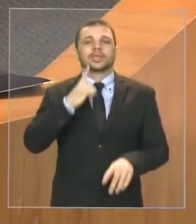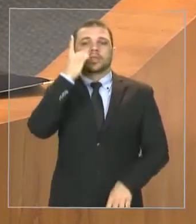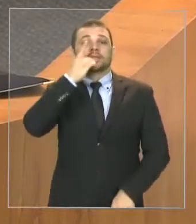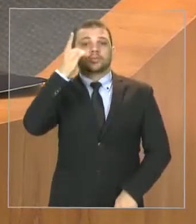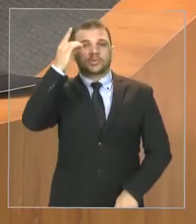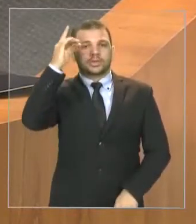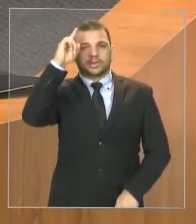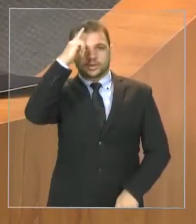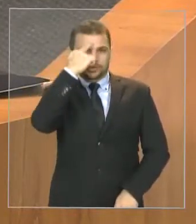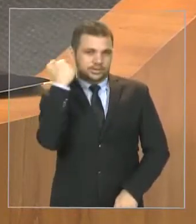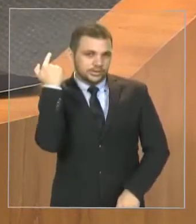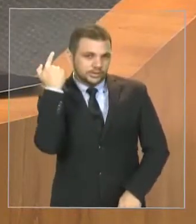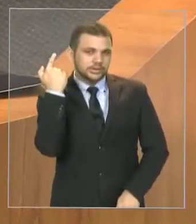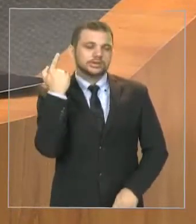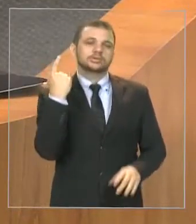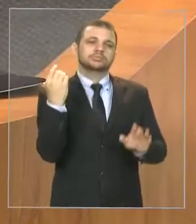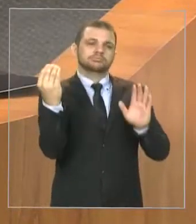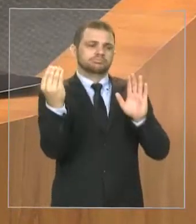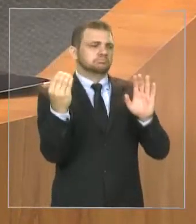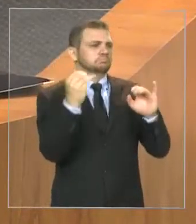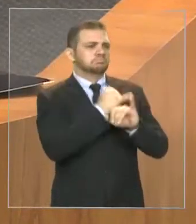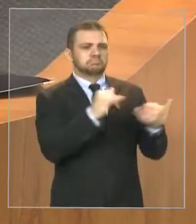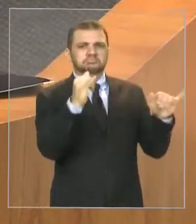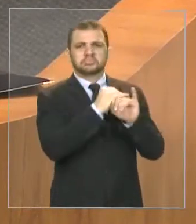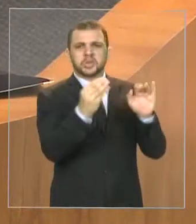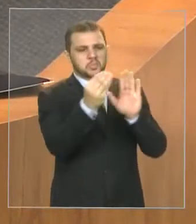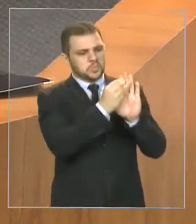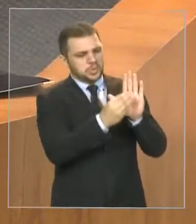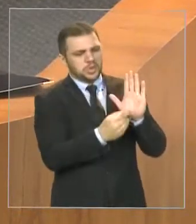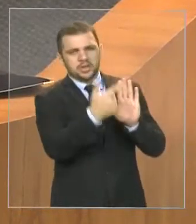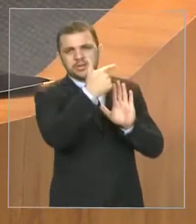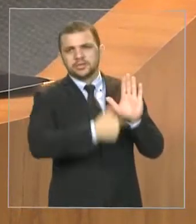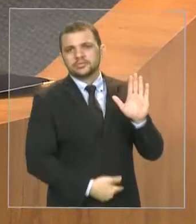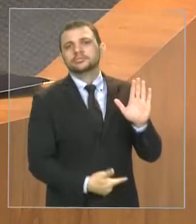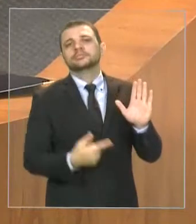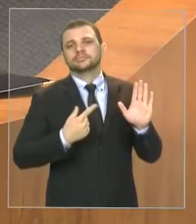ele. Passei 2 anos na base do governador Flávio Dino.